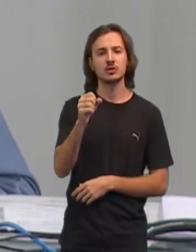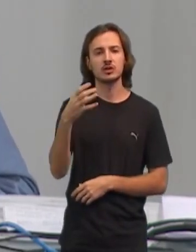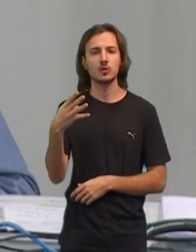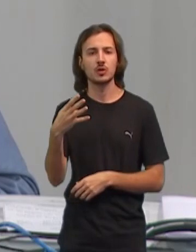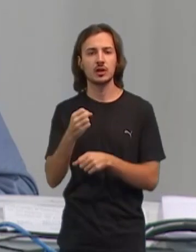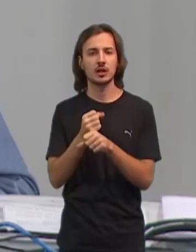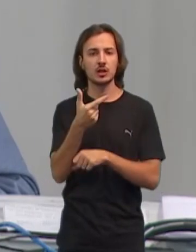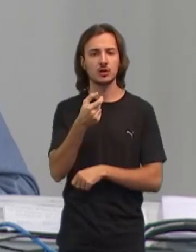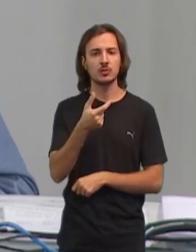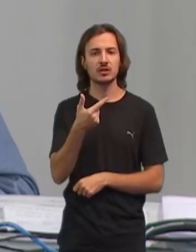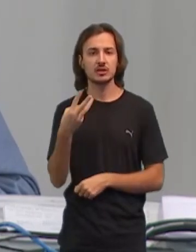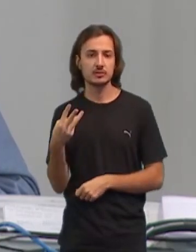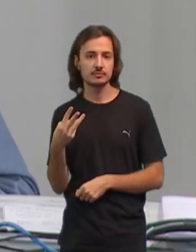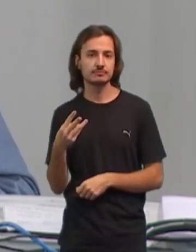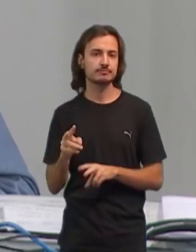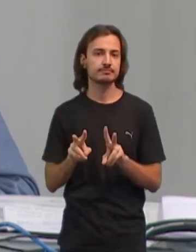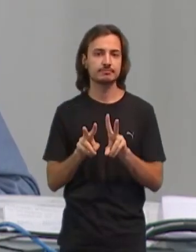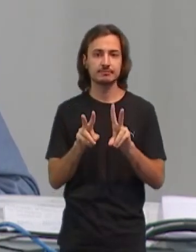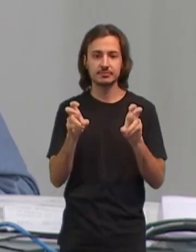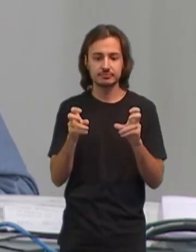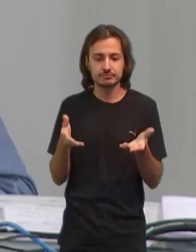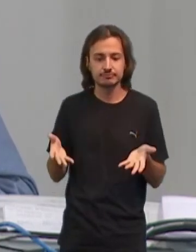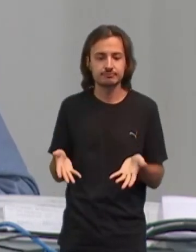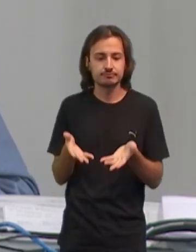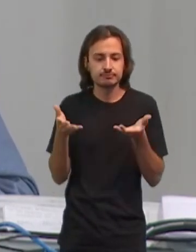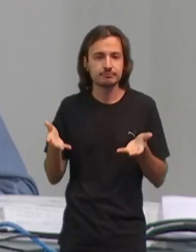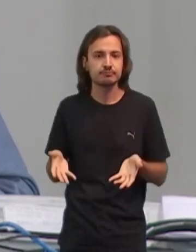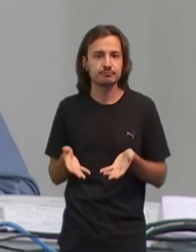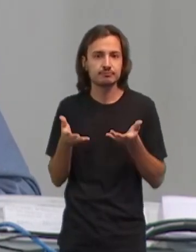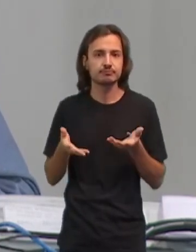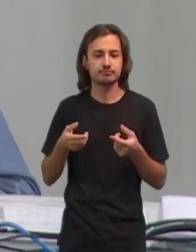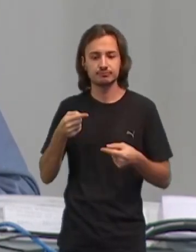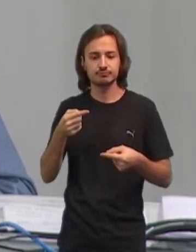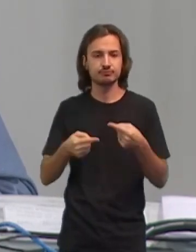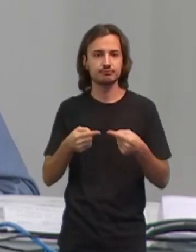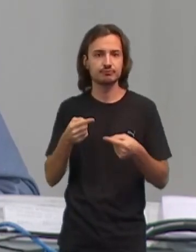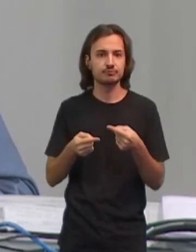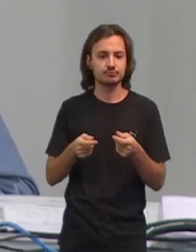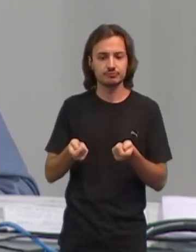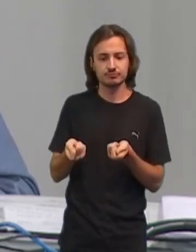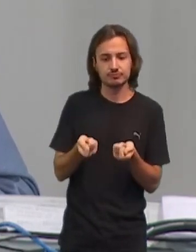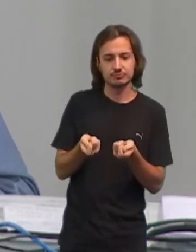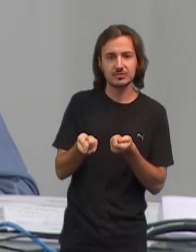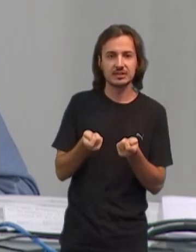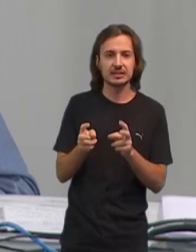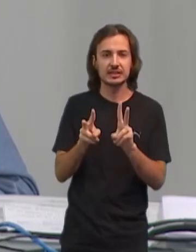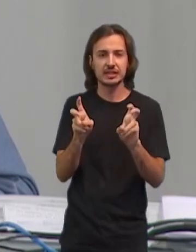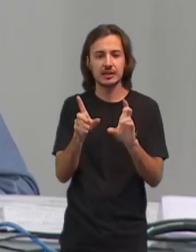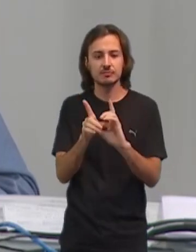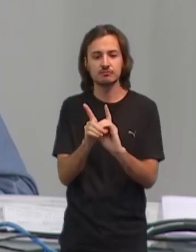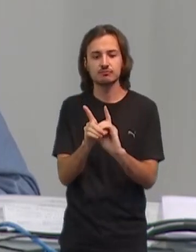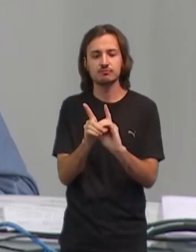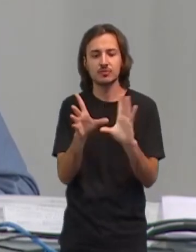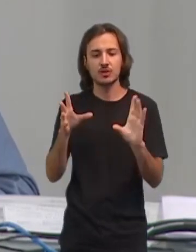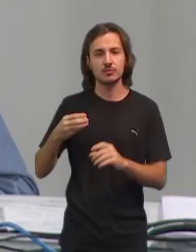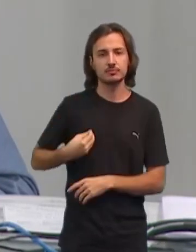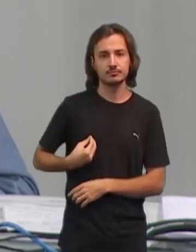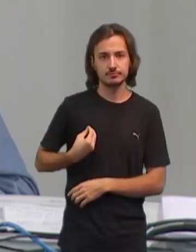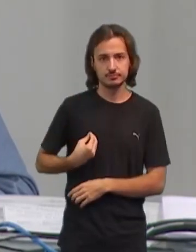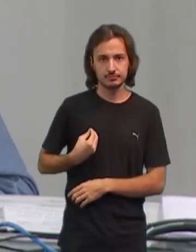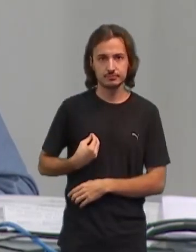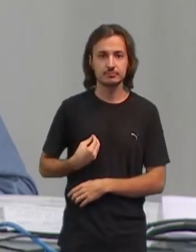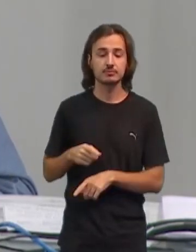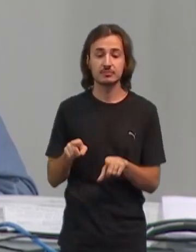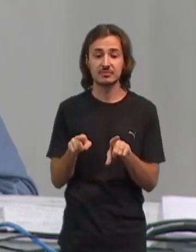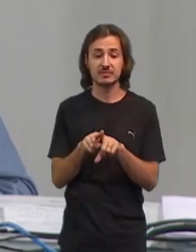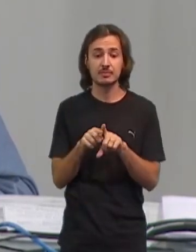10.084/2023, dispõe sobre o incentivo à mediação e conciliação de conflitos, com ênfase à democracia participativa, à prevenção de conflitos